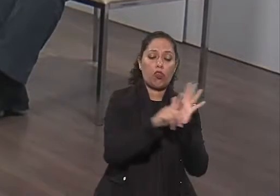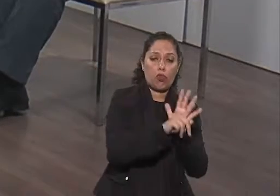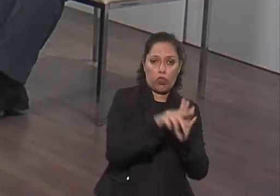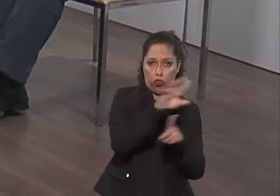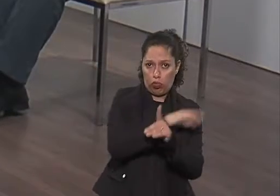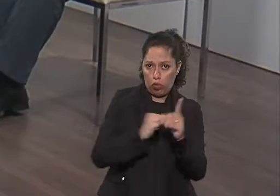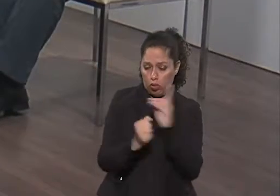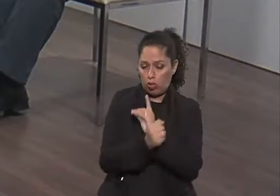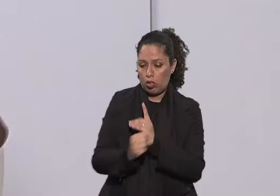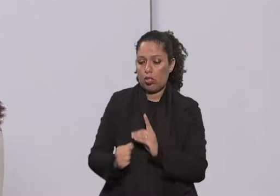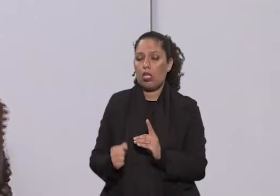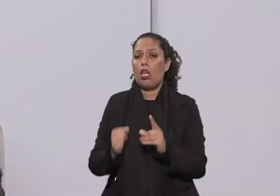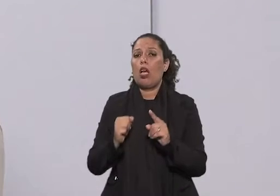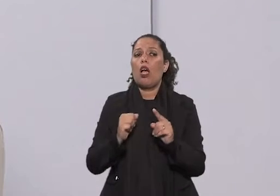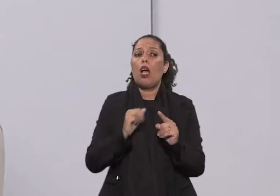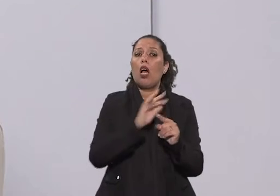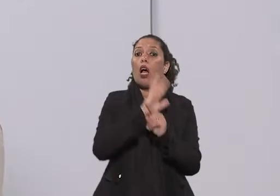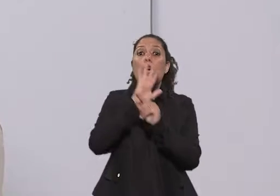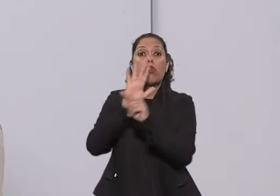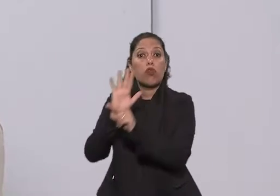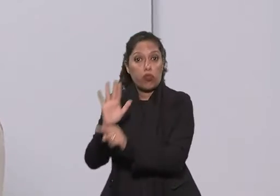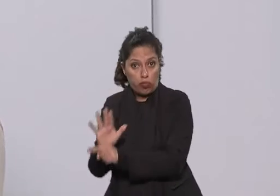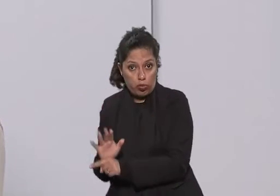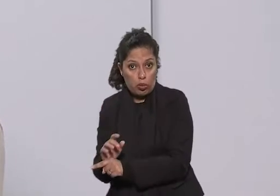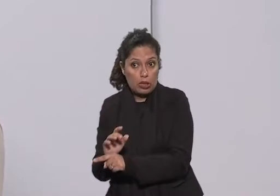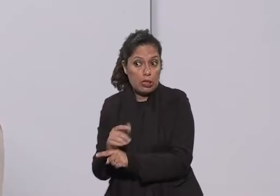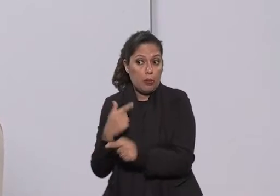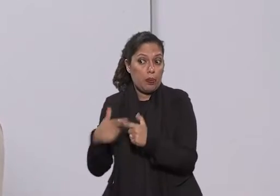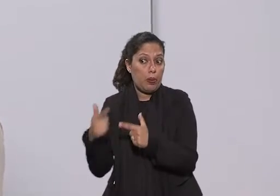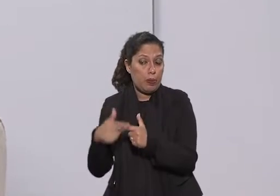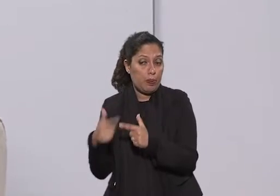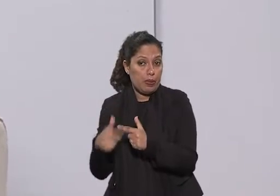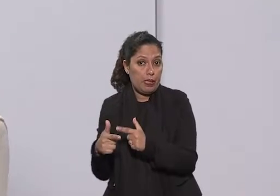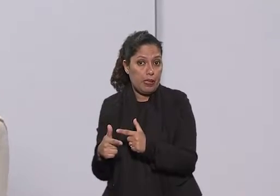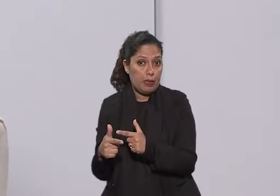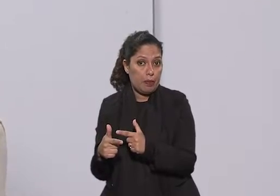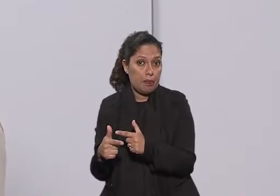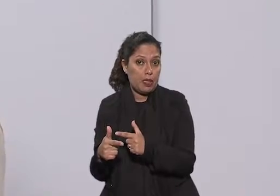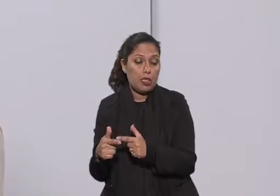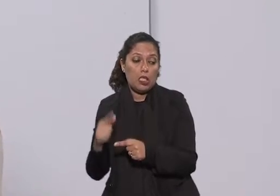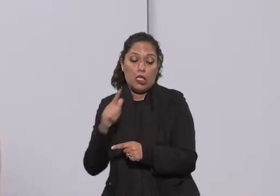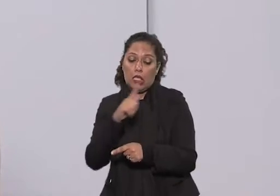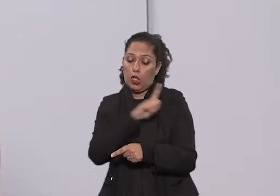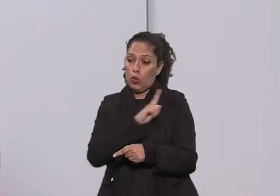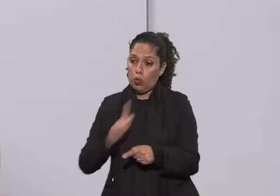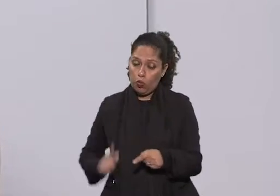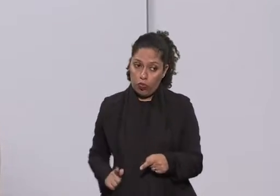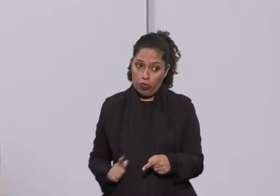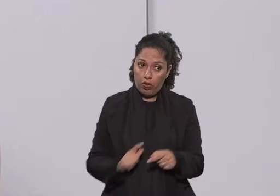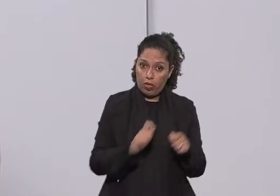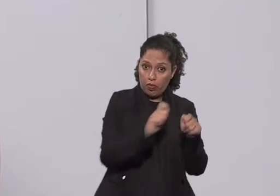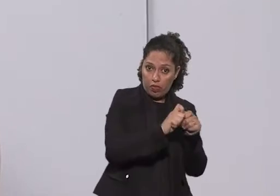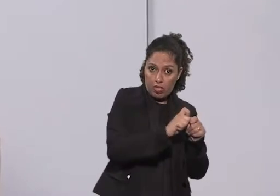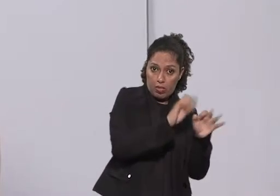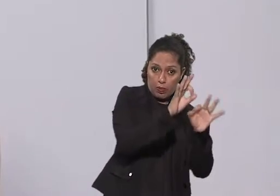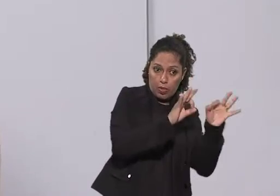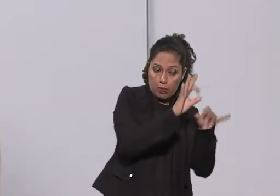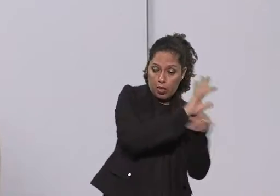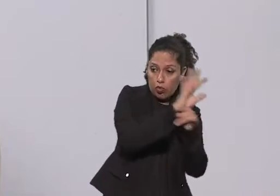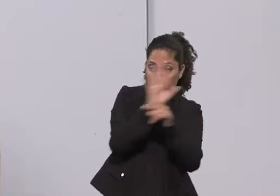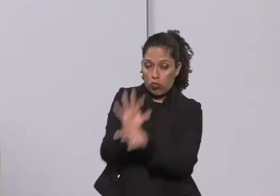sociais em tese eles preenchem uma lacuna deixada por alguém na sua maioria das vezes o poder público pelo poder público